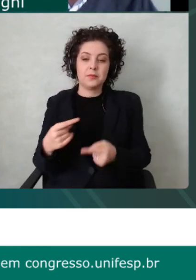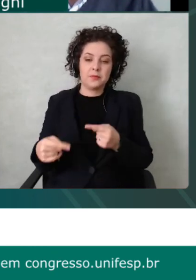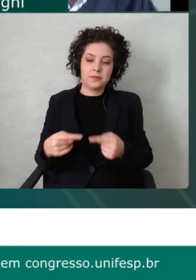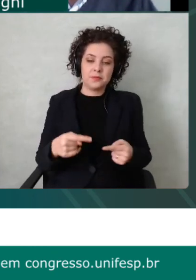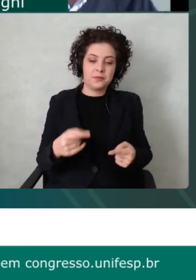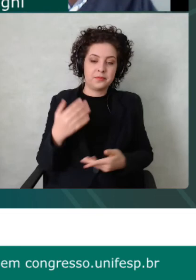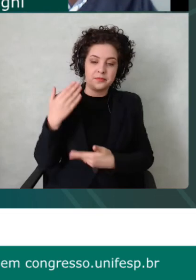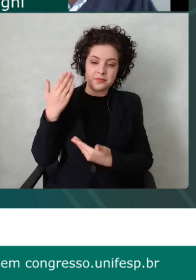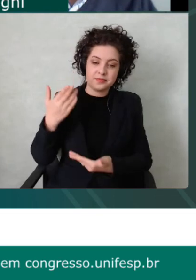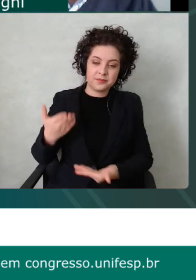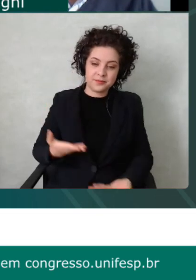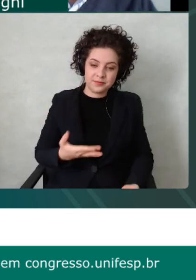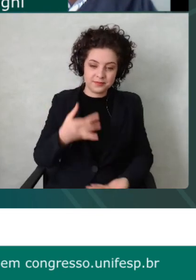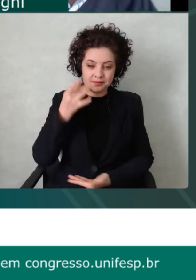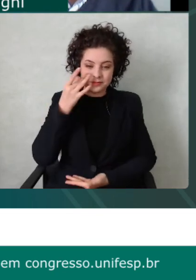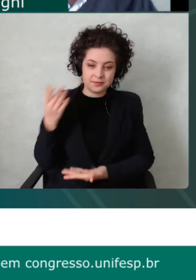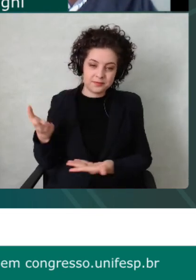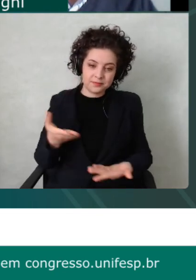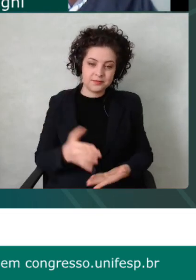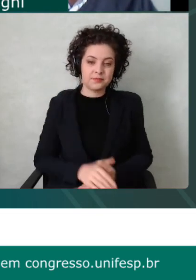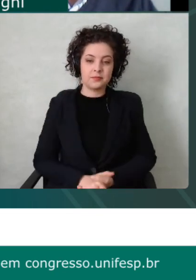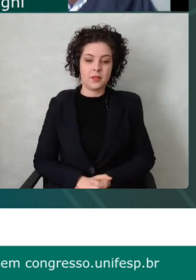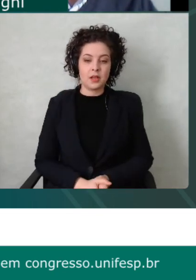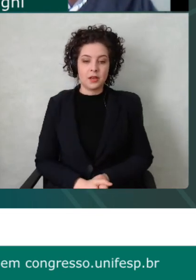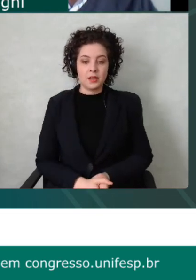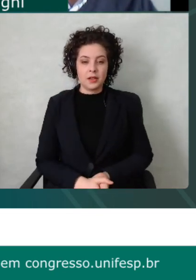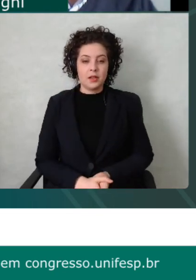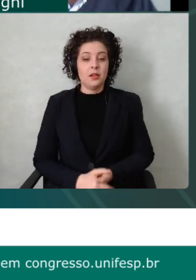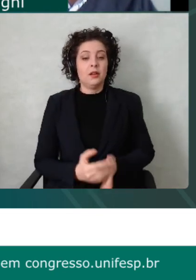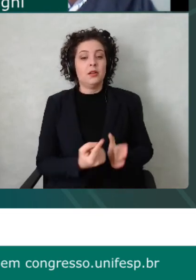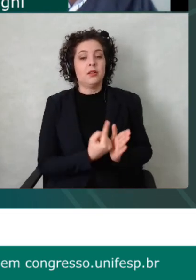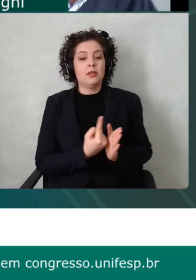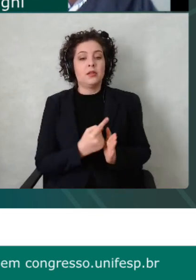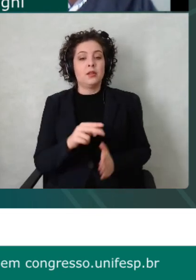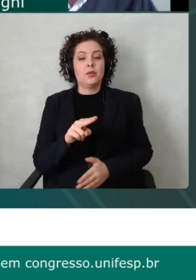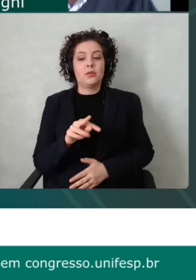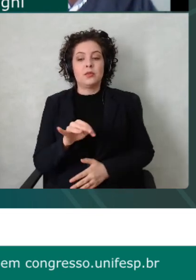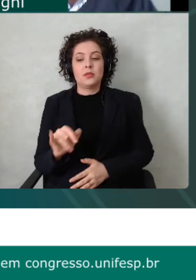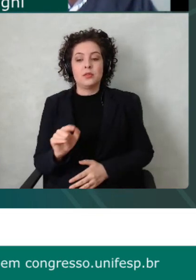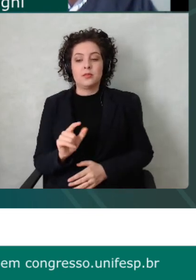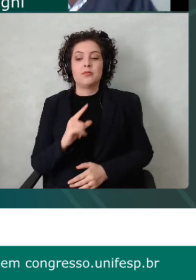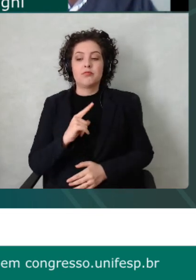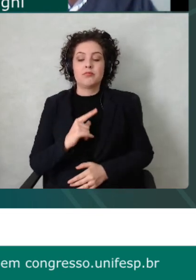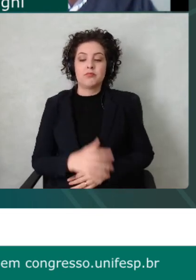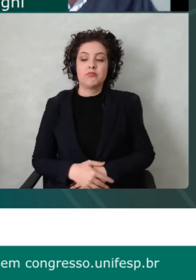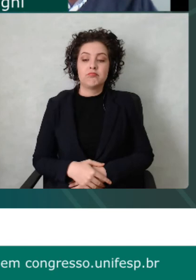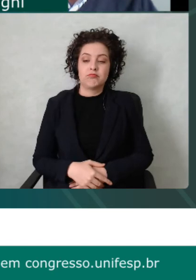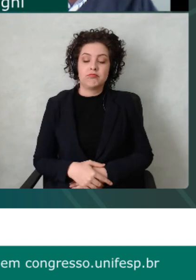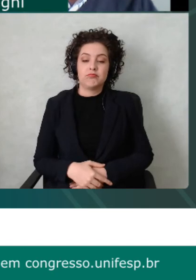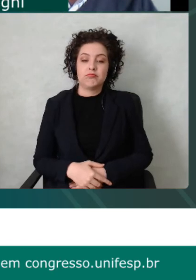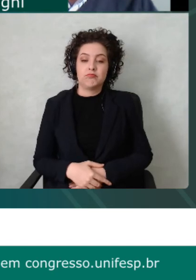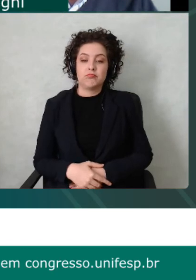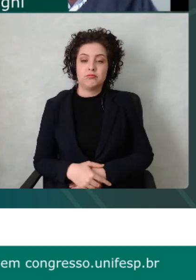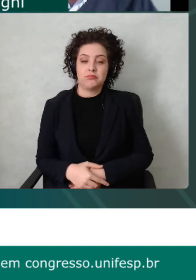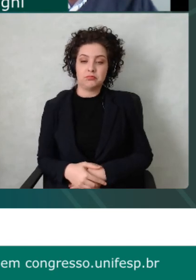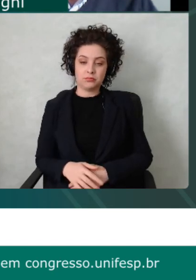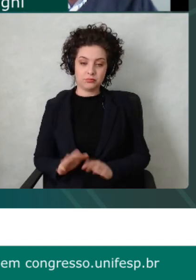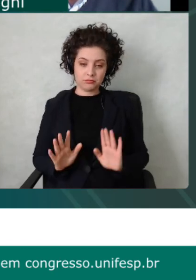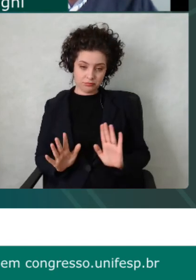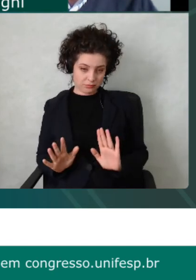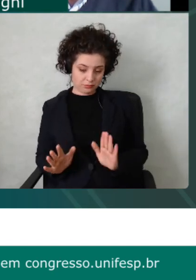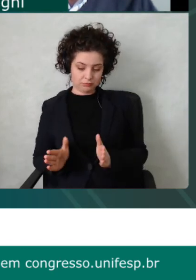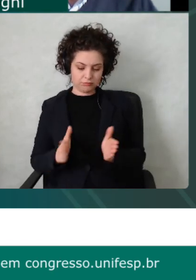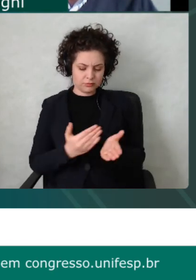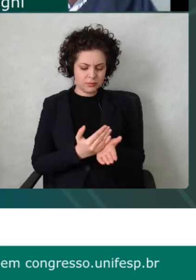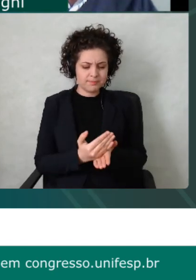aqui também. E são várias perguntas ligadas ao UTI, porque as pessoas colocam que não tem muita coisa para fazer numa fase inicial. A